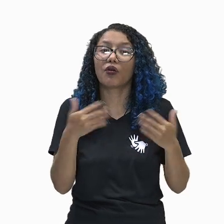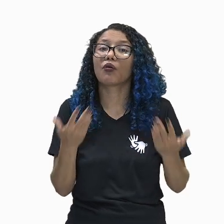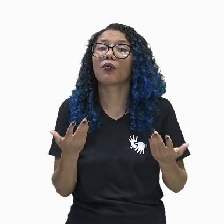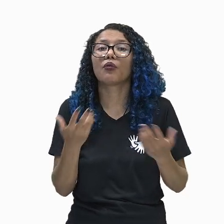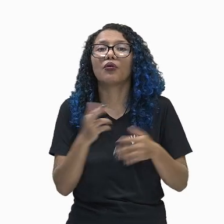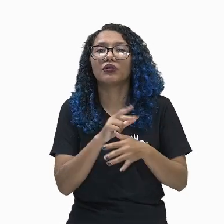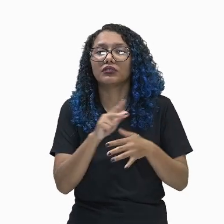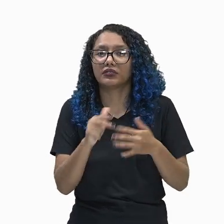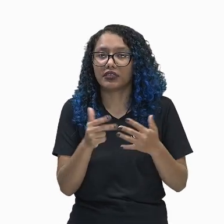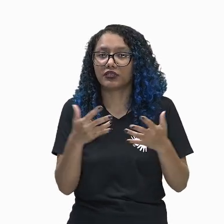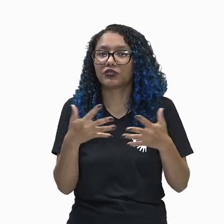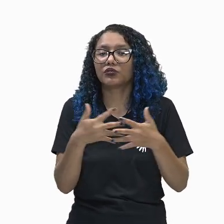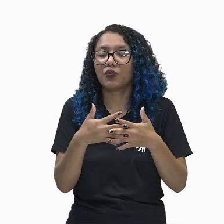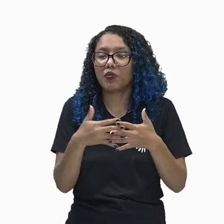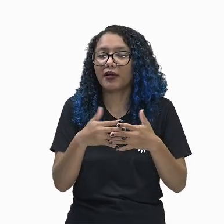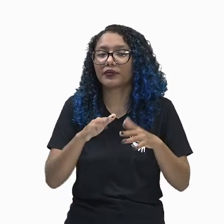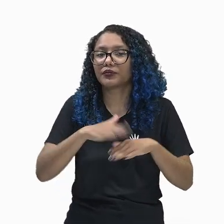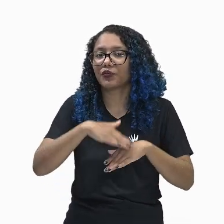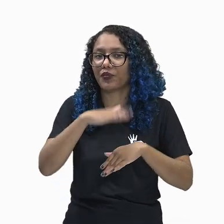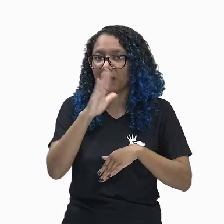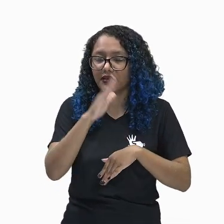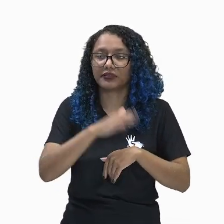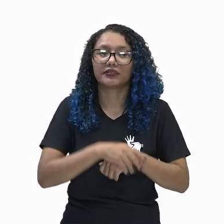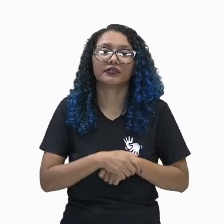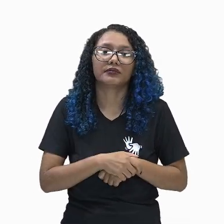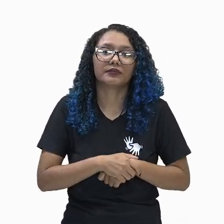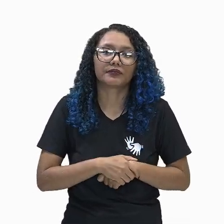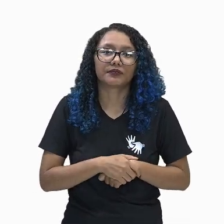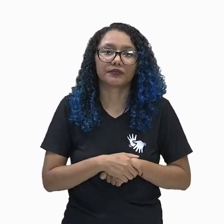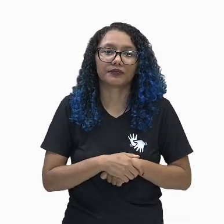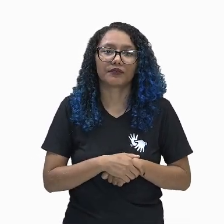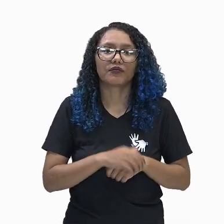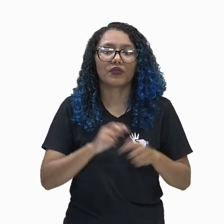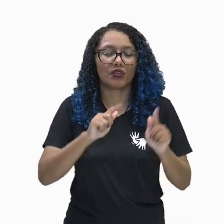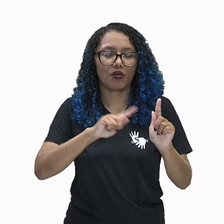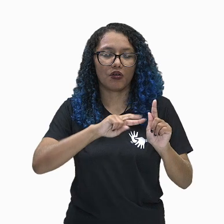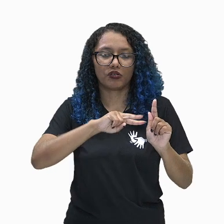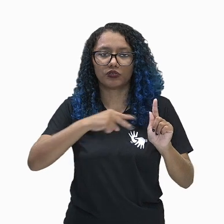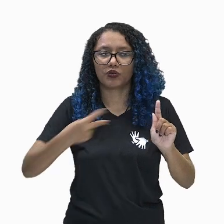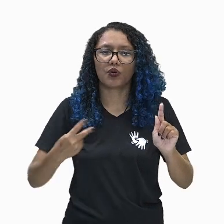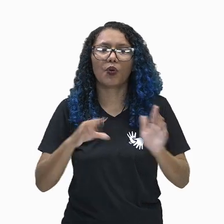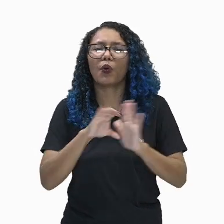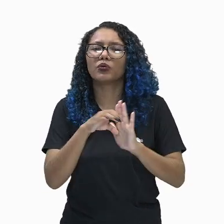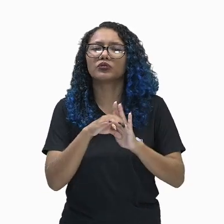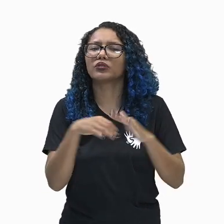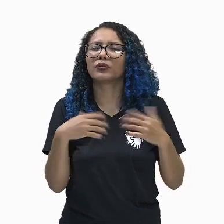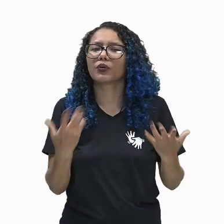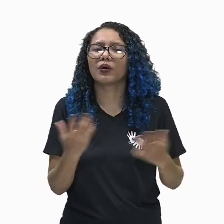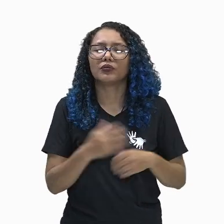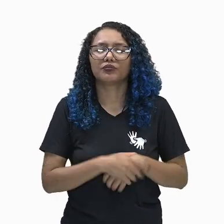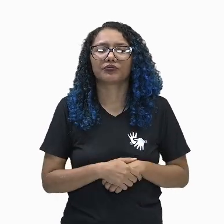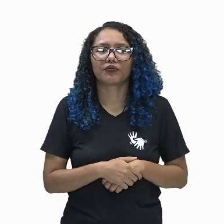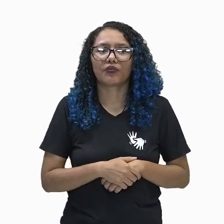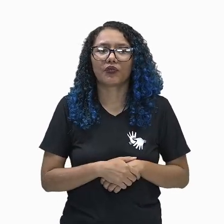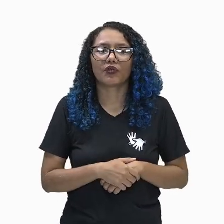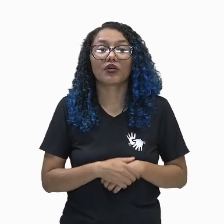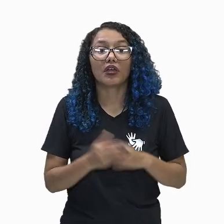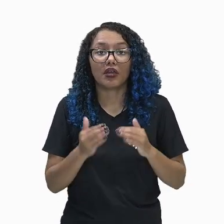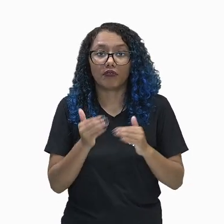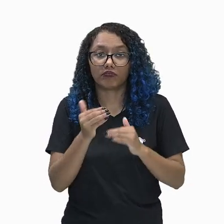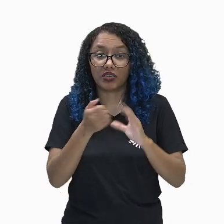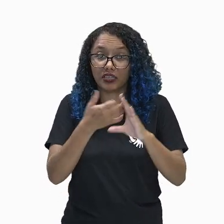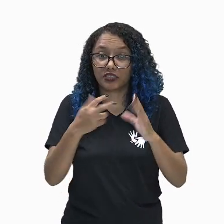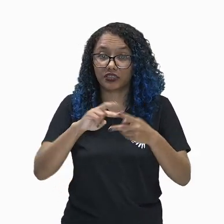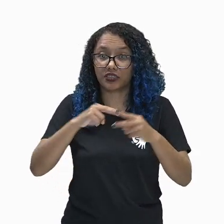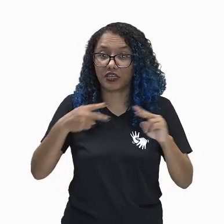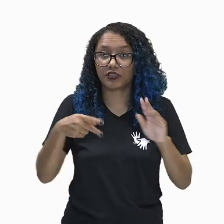mais complexos. O genótipo, qual seria o conceito dele, né? A constituição genética de um organismo,